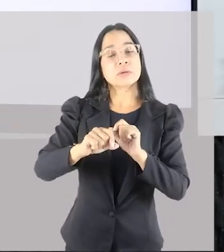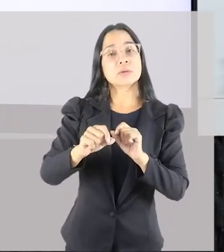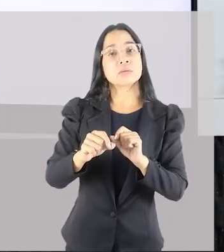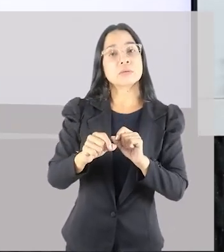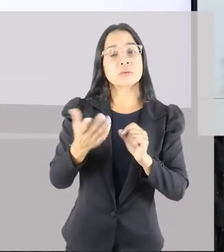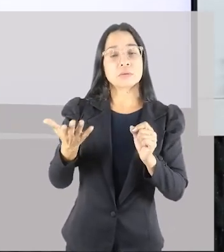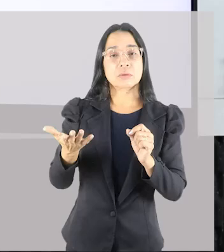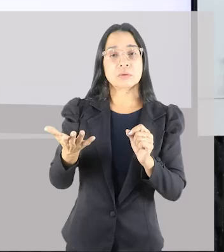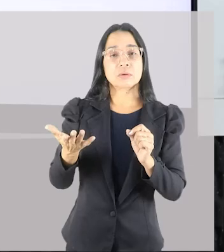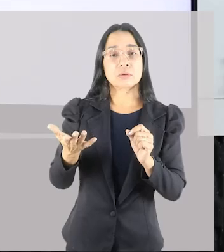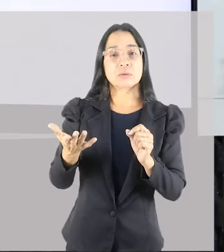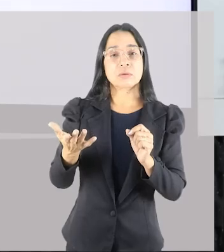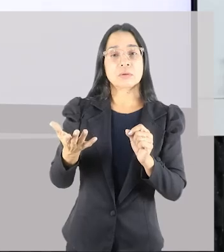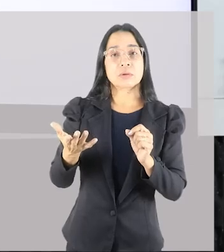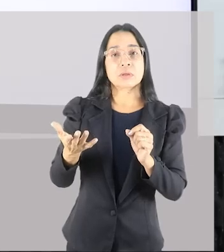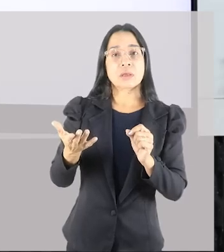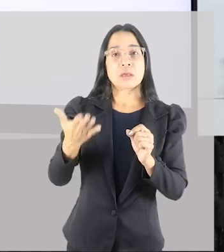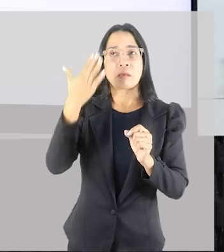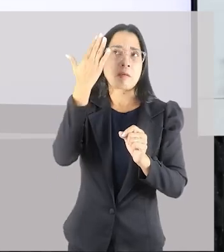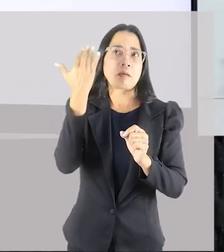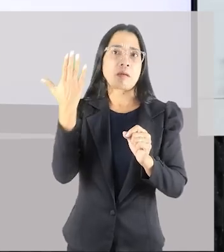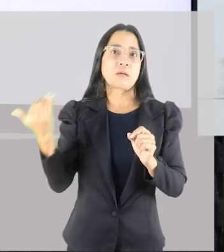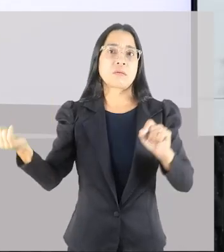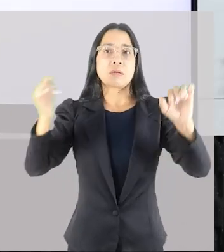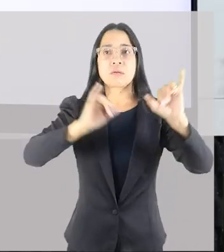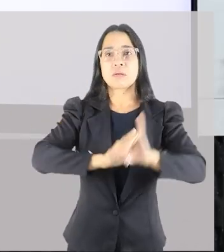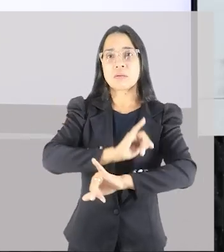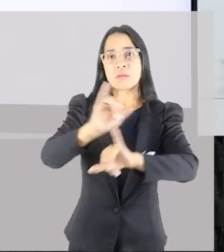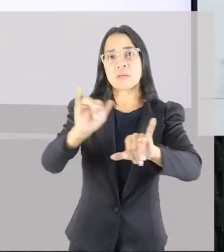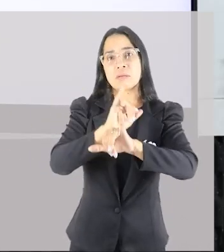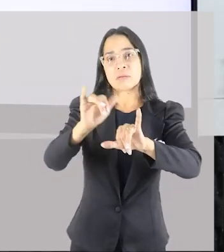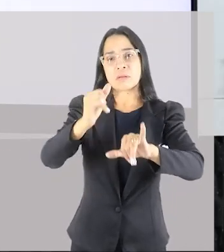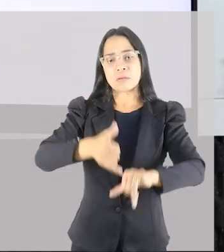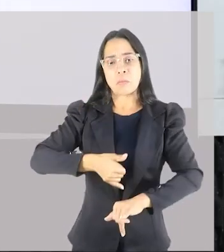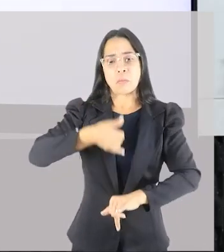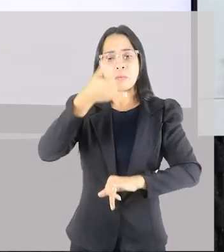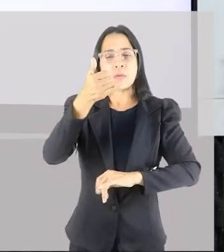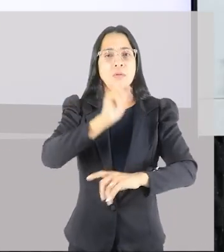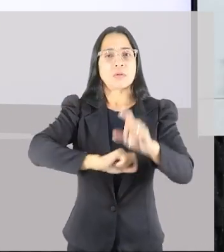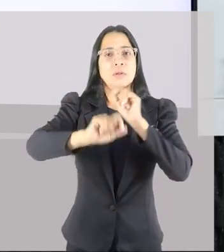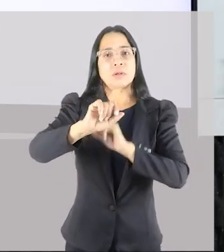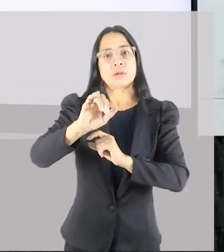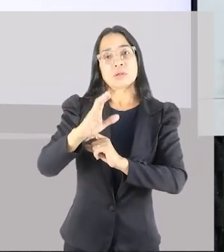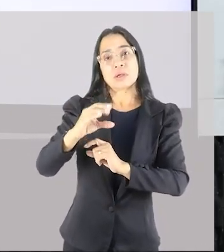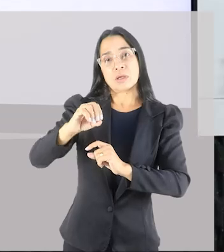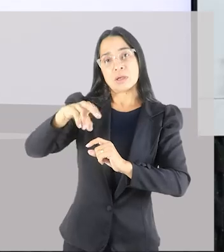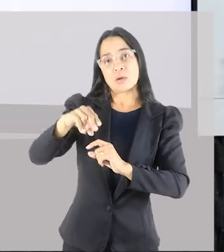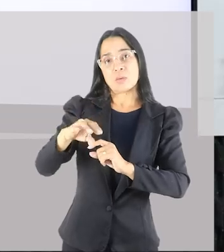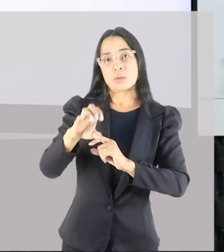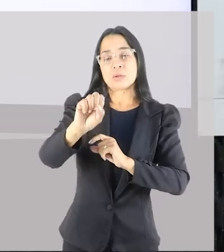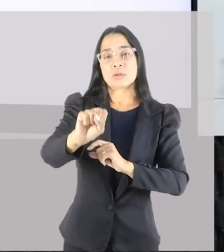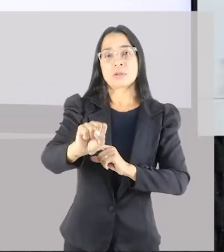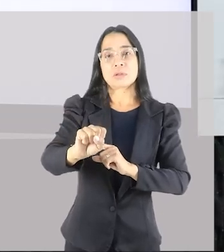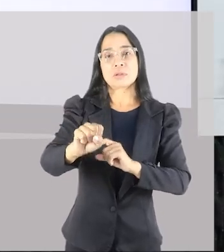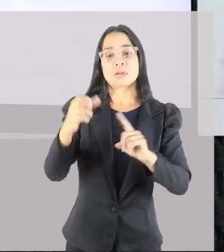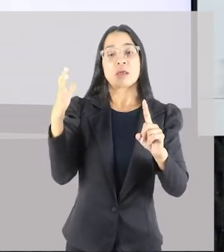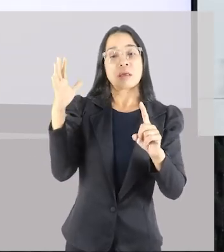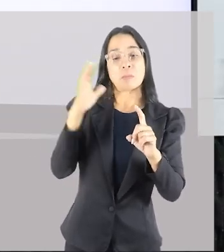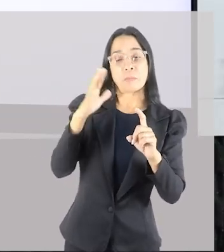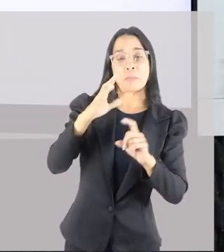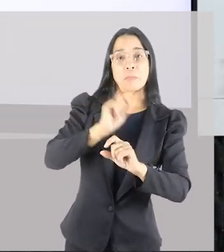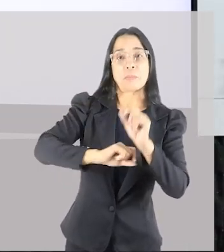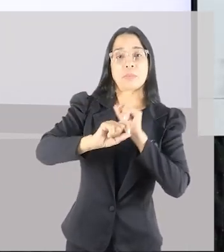eh esse glamur né esta Anunciação de ícones Ídolos né Por assim